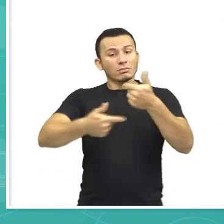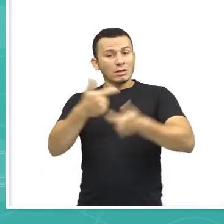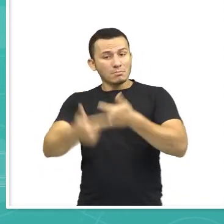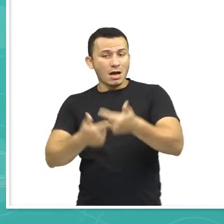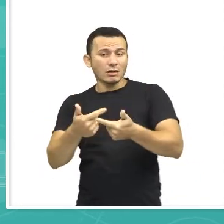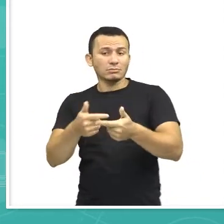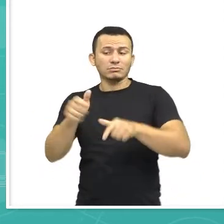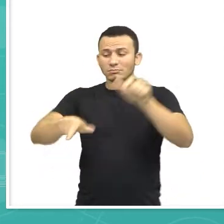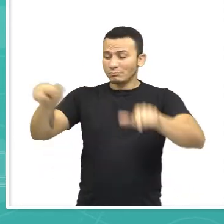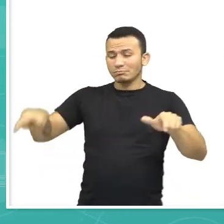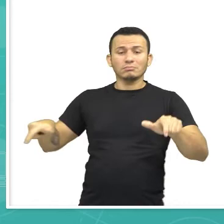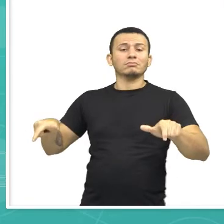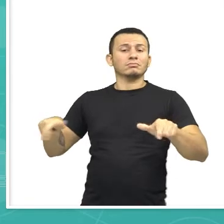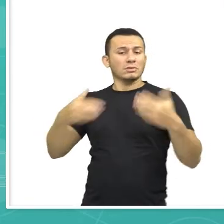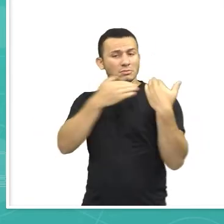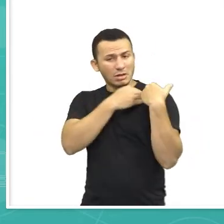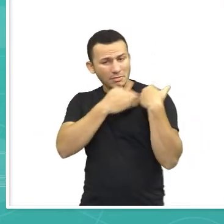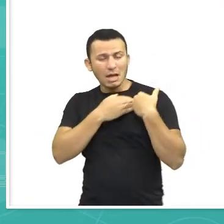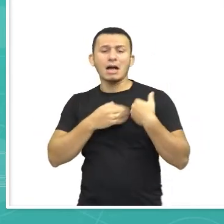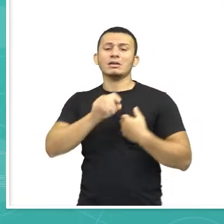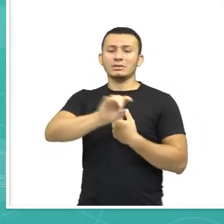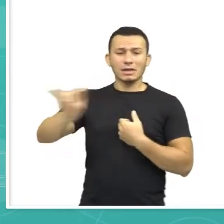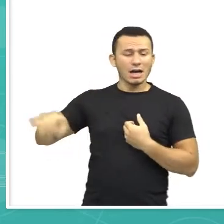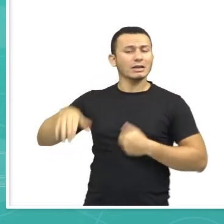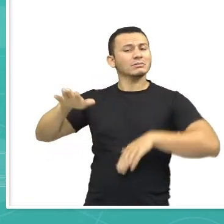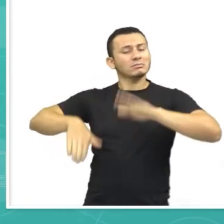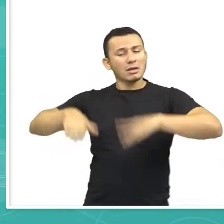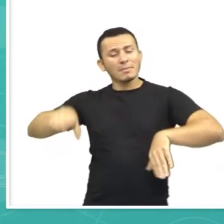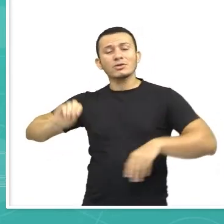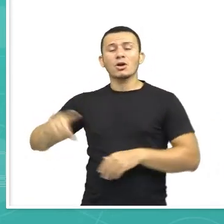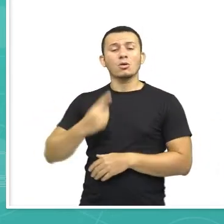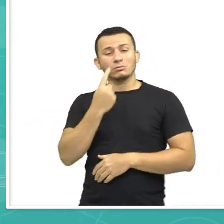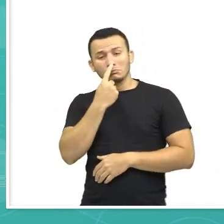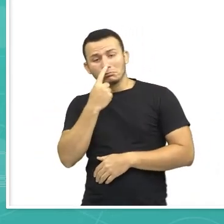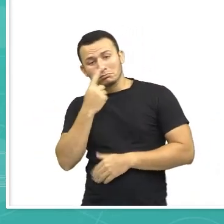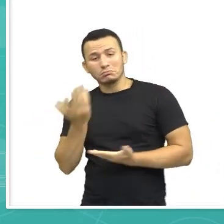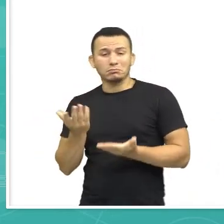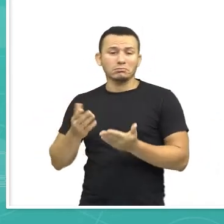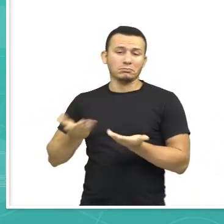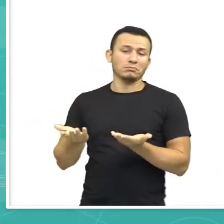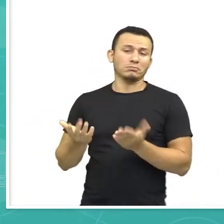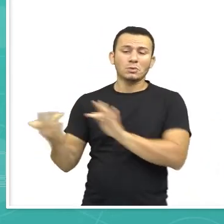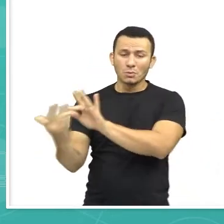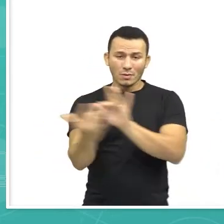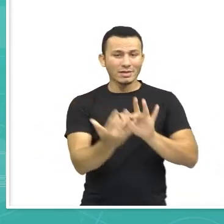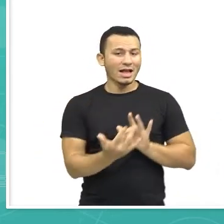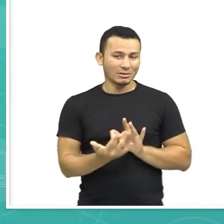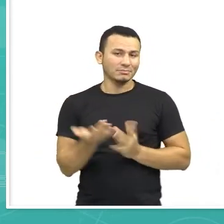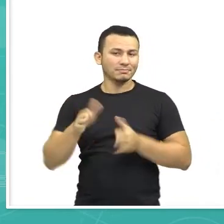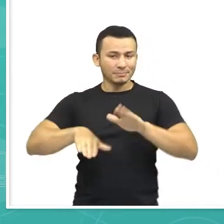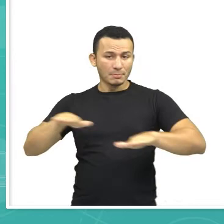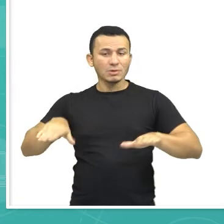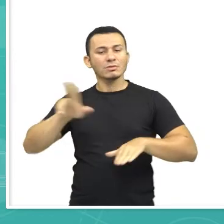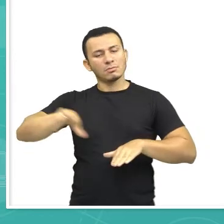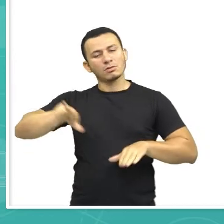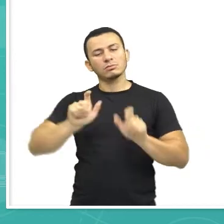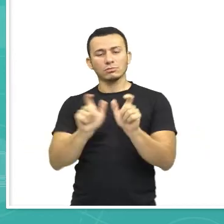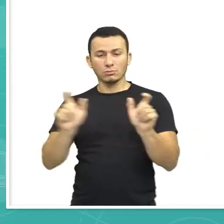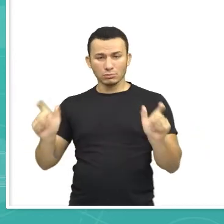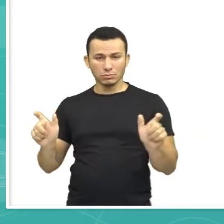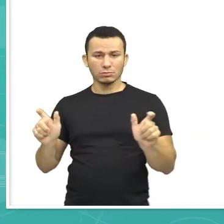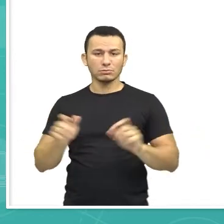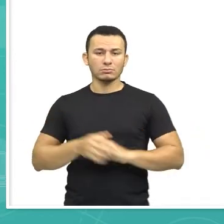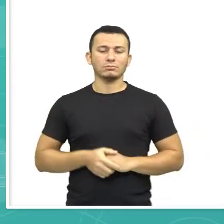pessoas ocupam ou do grau de intimidade que temos com elas. Olha só, vai